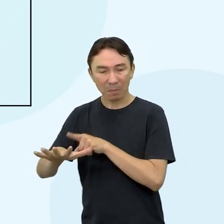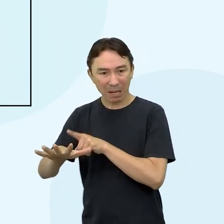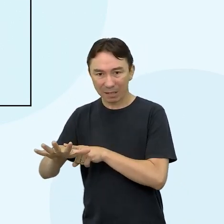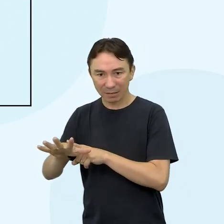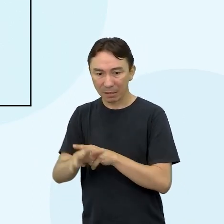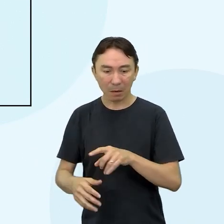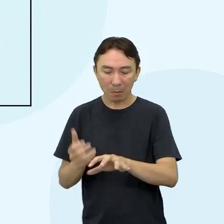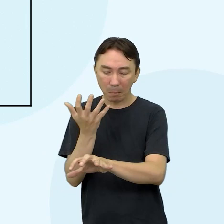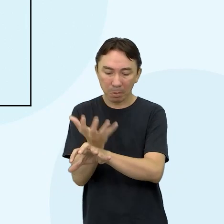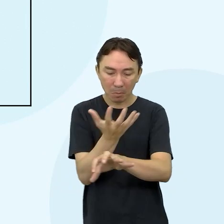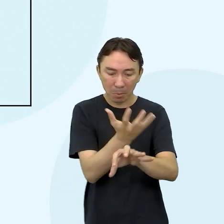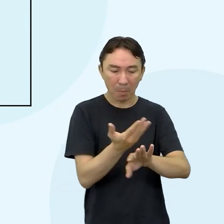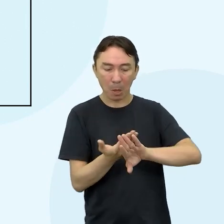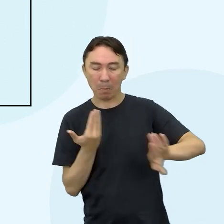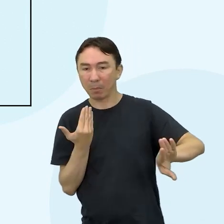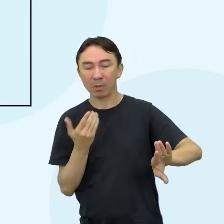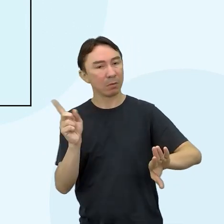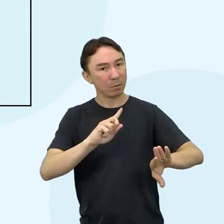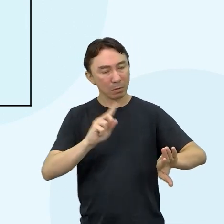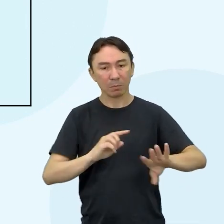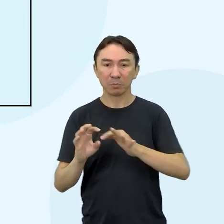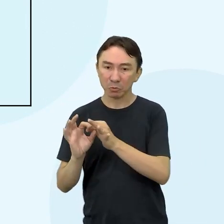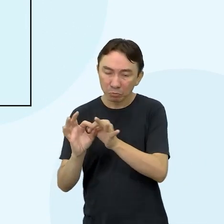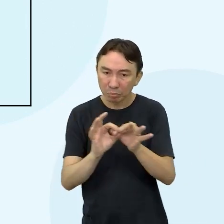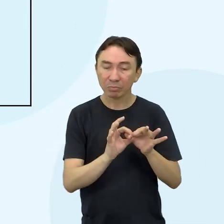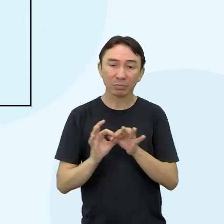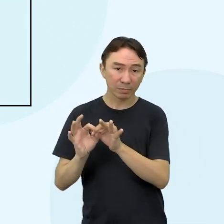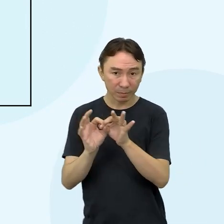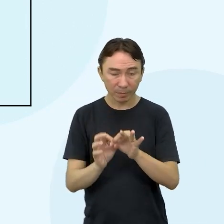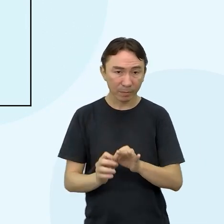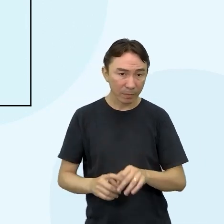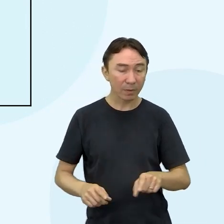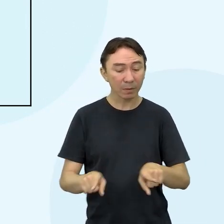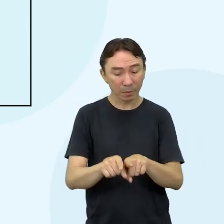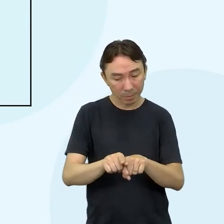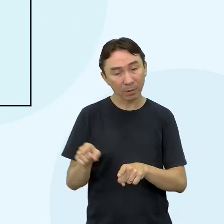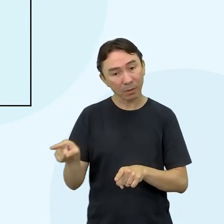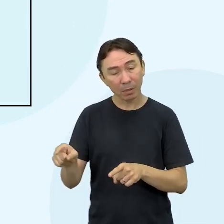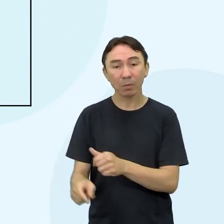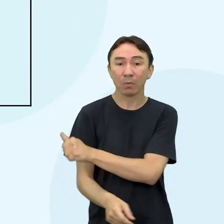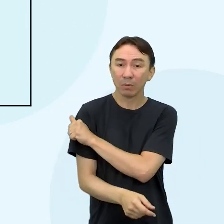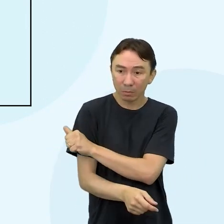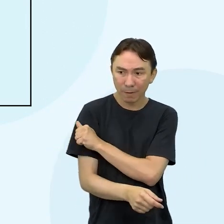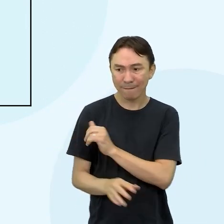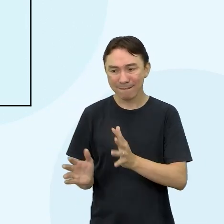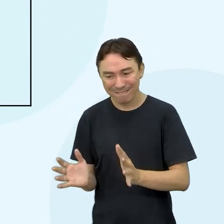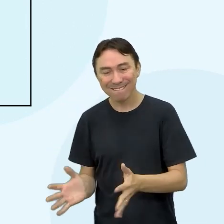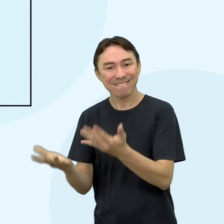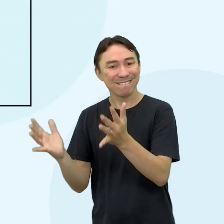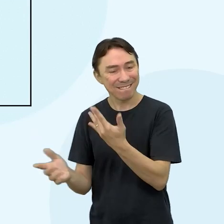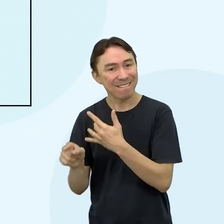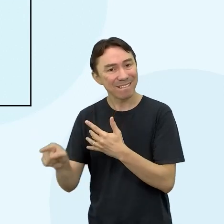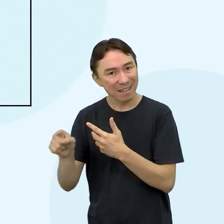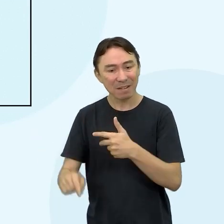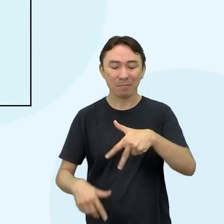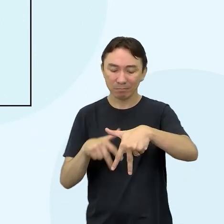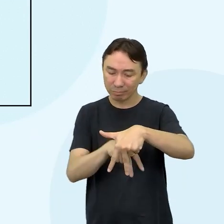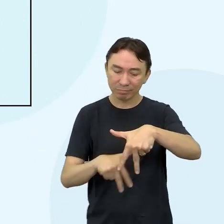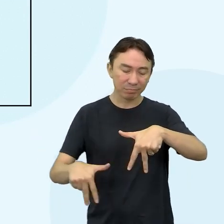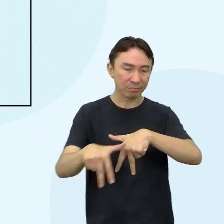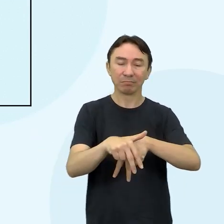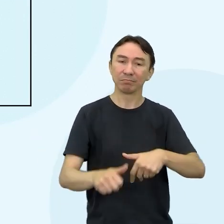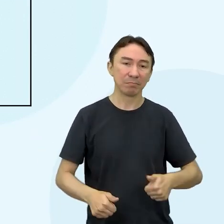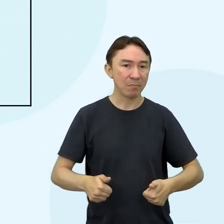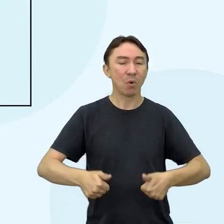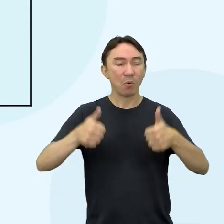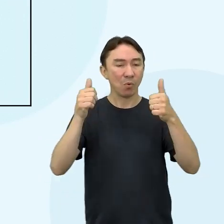assim, dessa maneira aí os estudantes a fomentar o seu protagonismo, né? Em relação aí ao conselho de classe